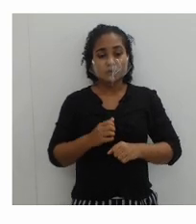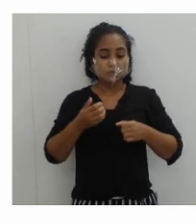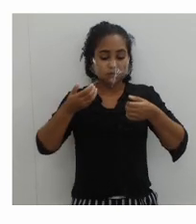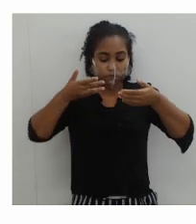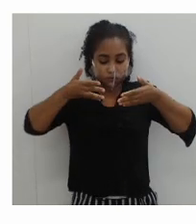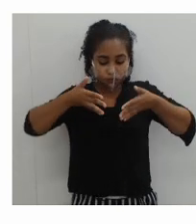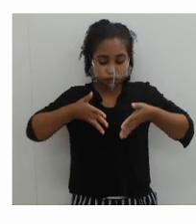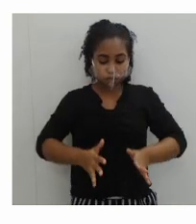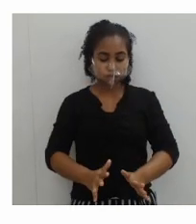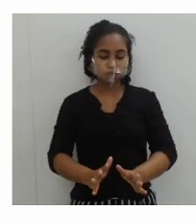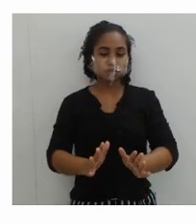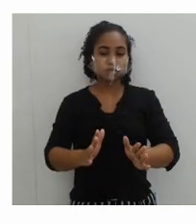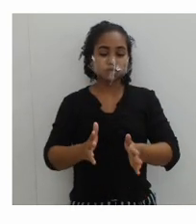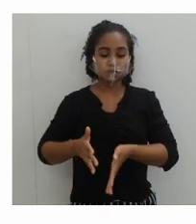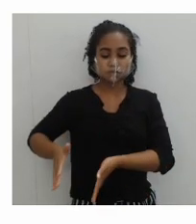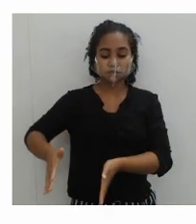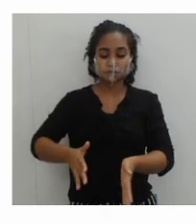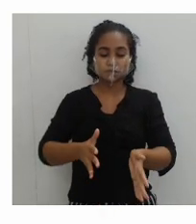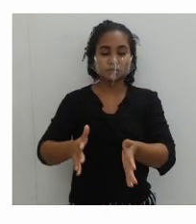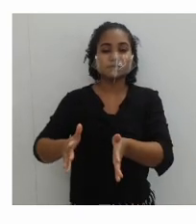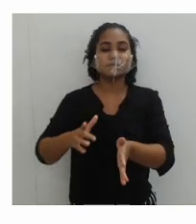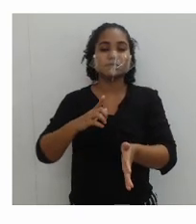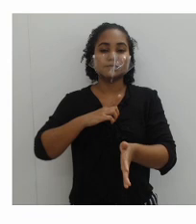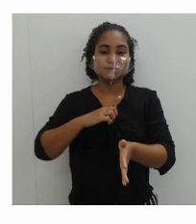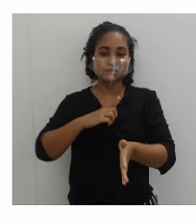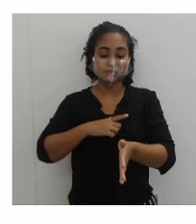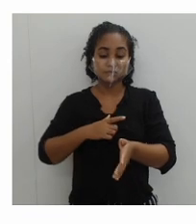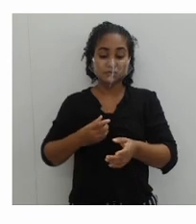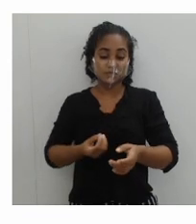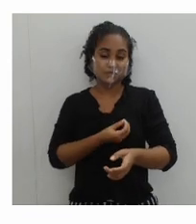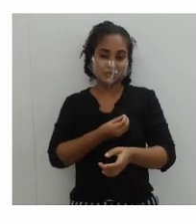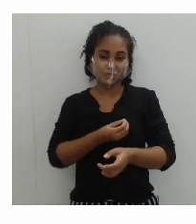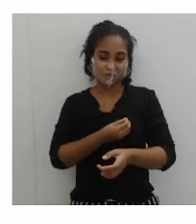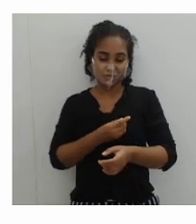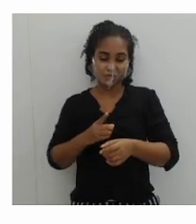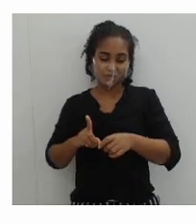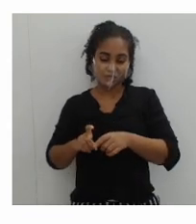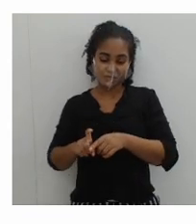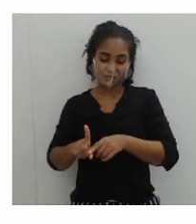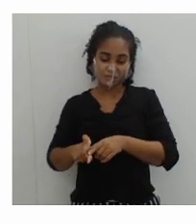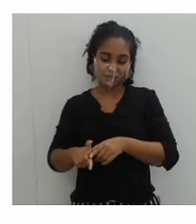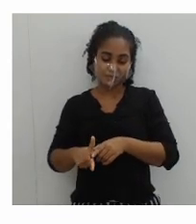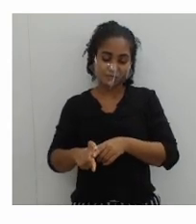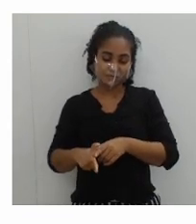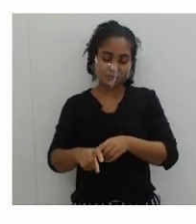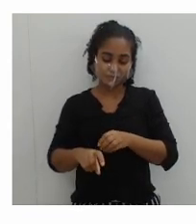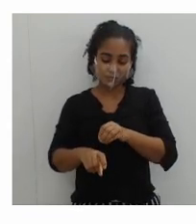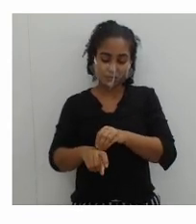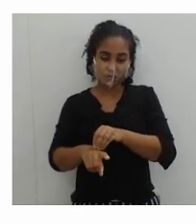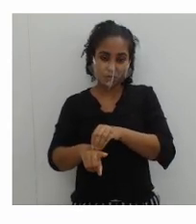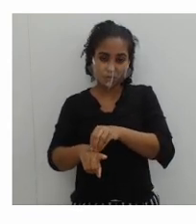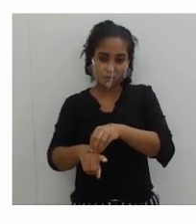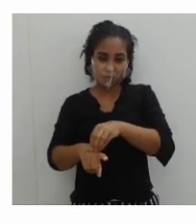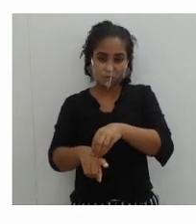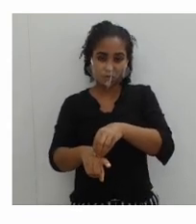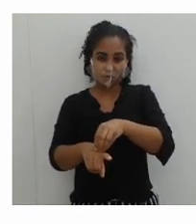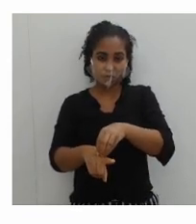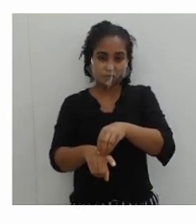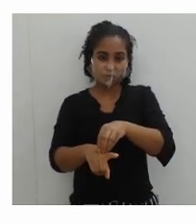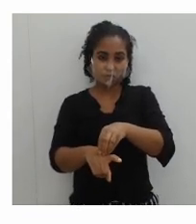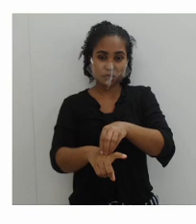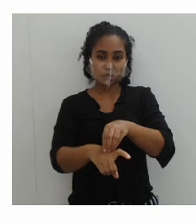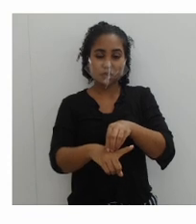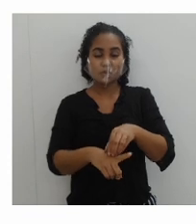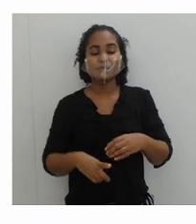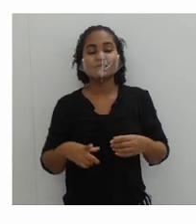rio, porque lá a gente vai ter o hospedeiro, o intermediário deles, que são os caramujos. Dá uma olhadinha aí.